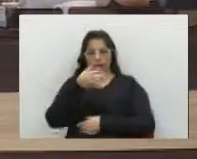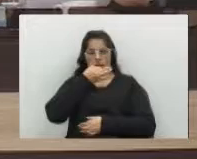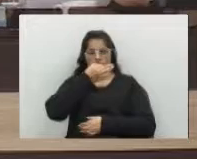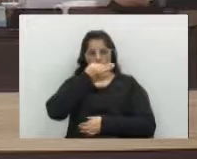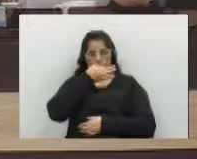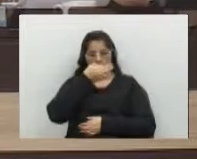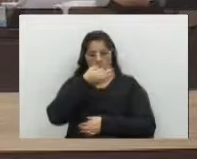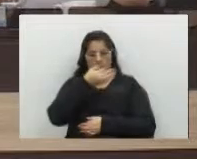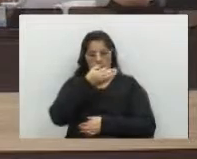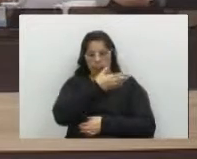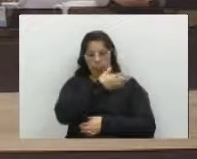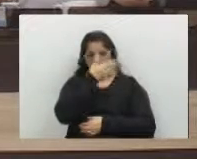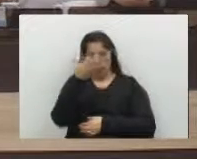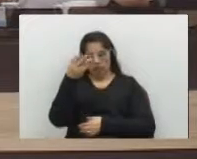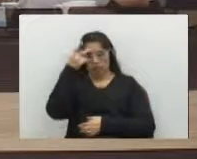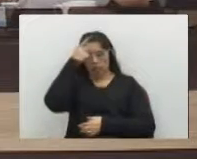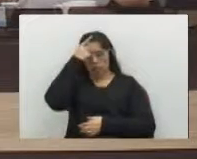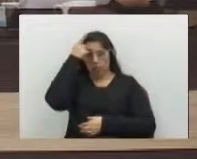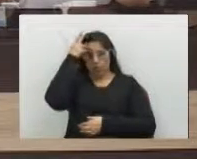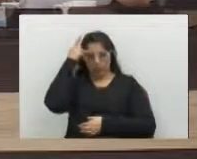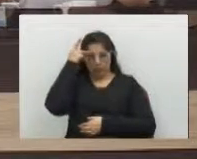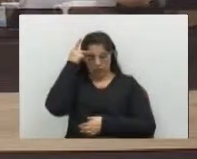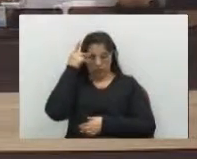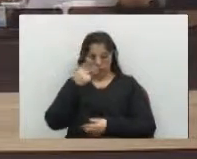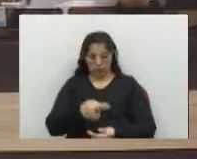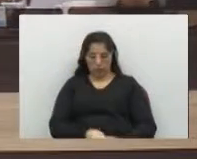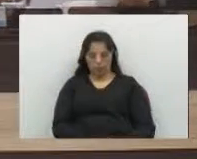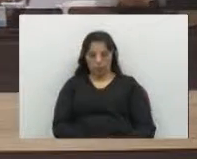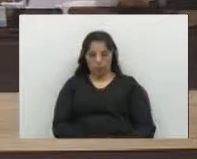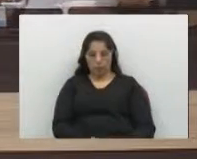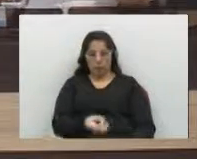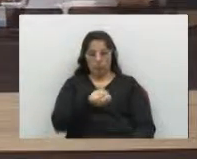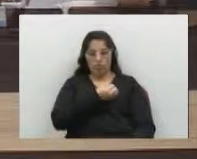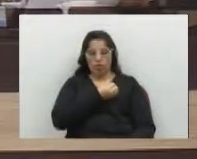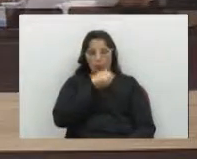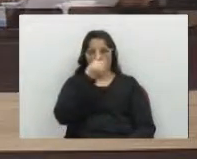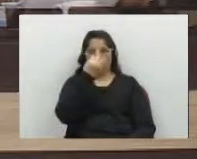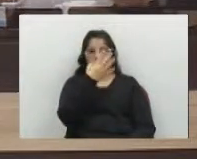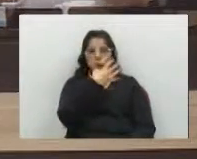queira discutir, encaminhe-se ao prefeito. Requerimento